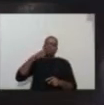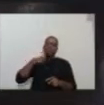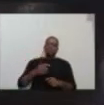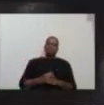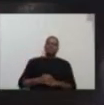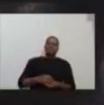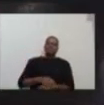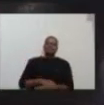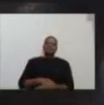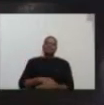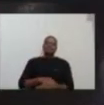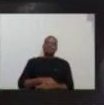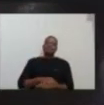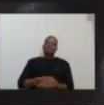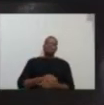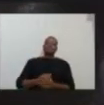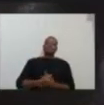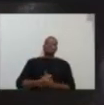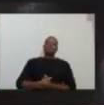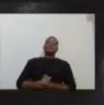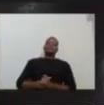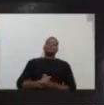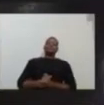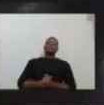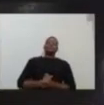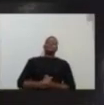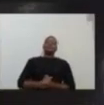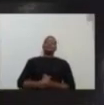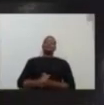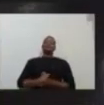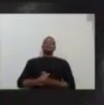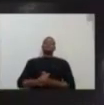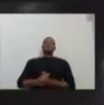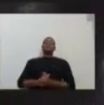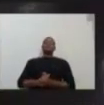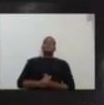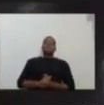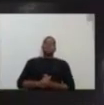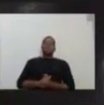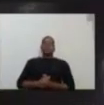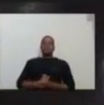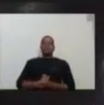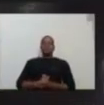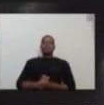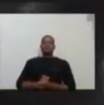roseira não puxar, meu benzinho, você deixou.